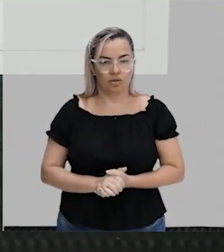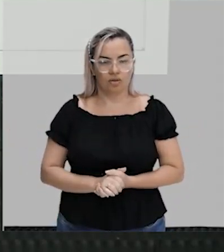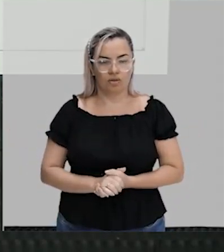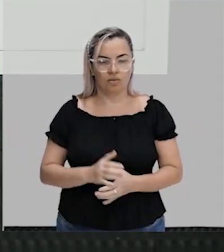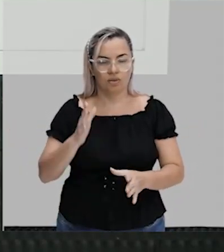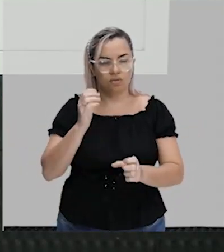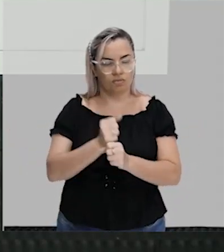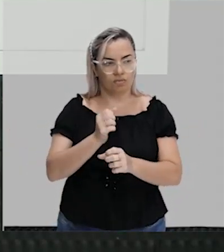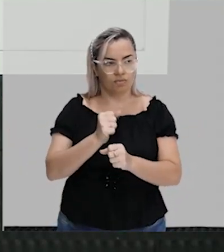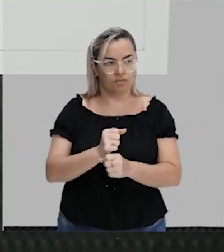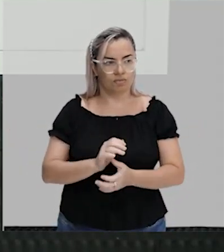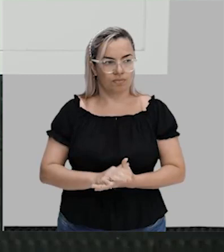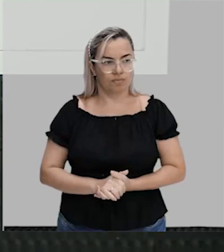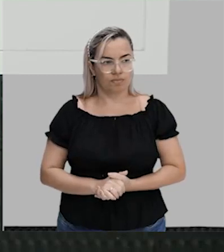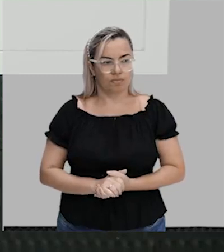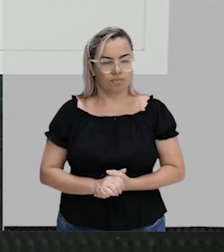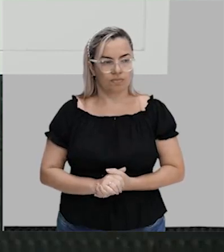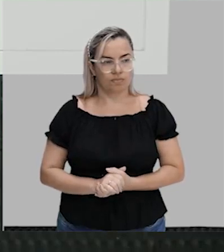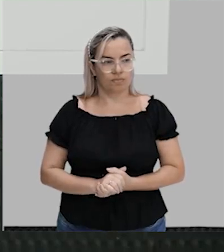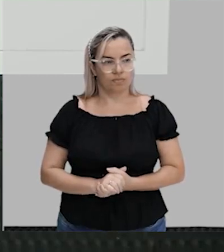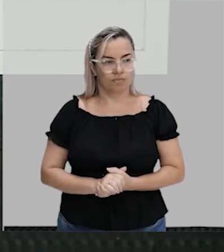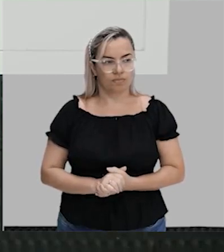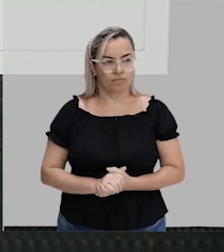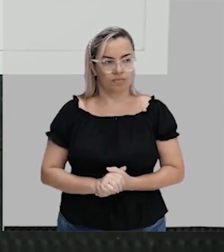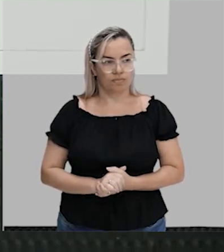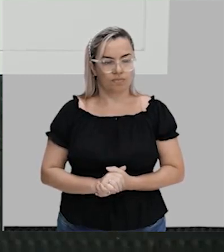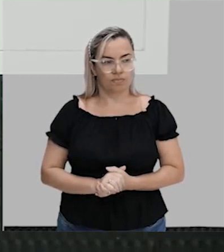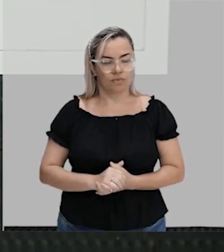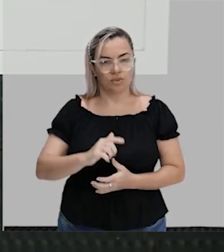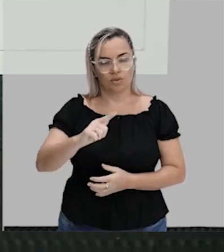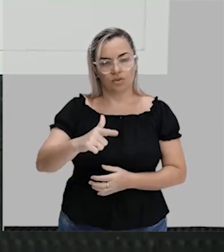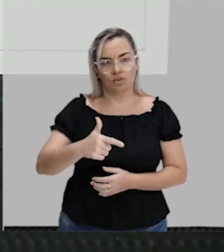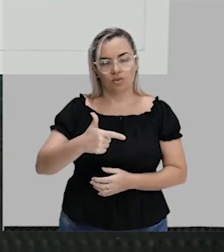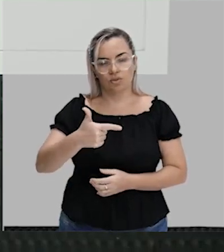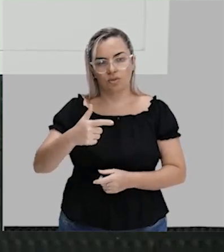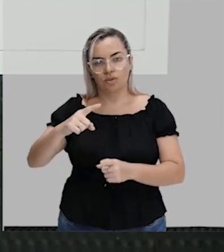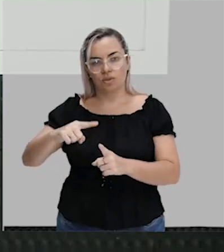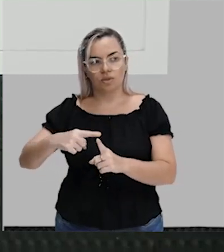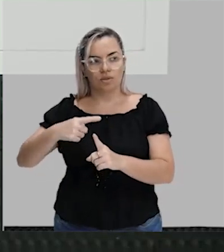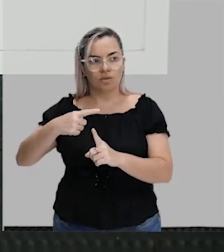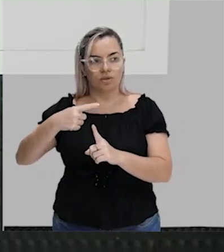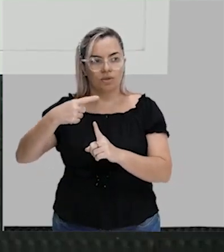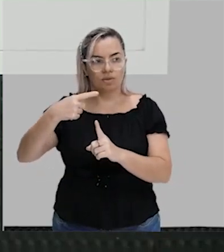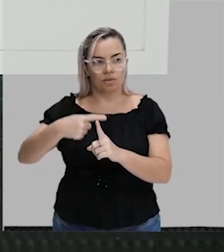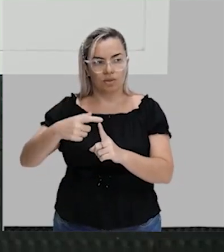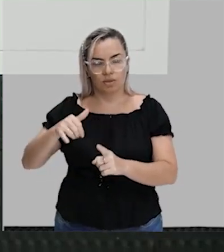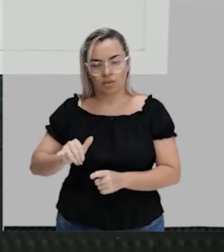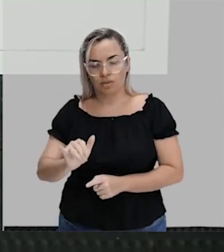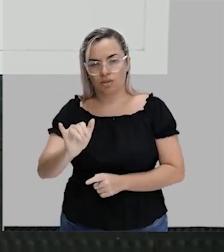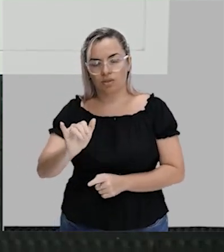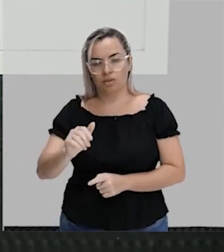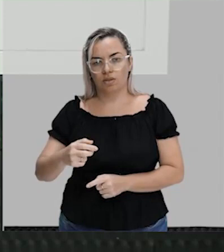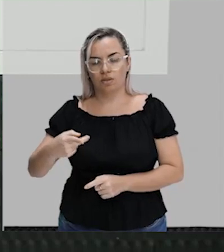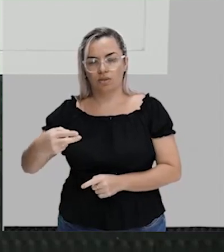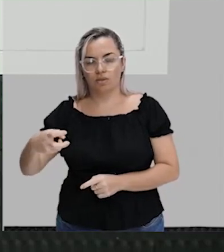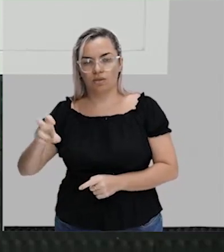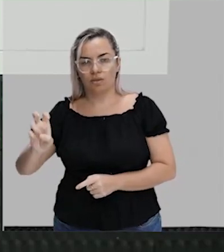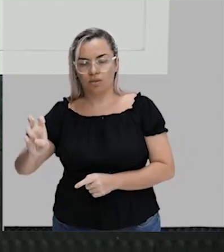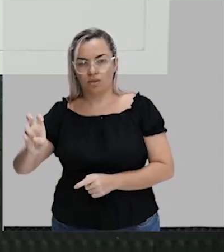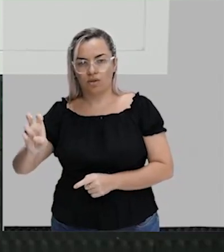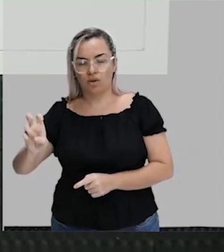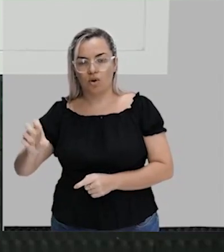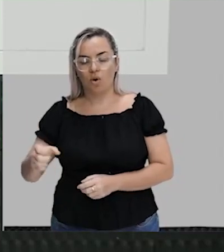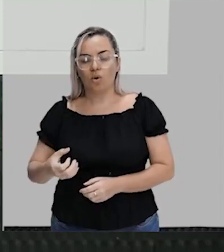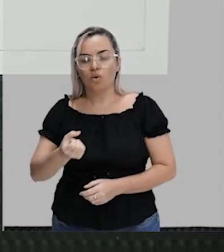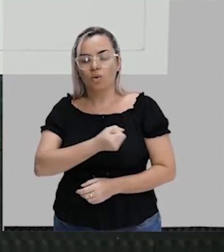muita conta então dois + y = 5 o número que eu somo com dois para dar 5 ou